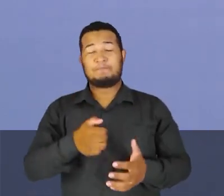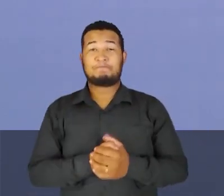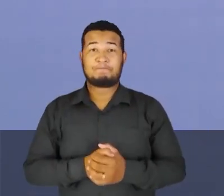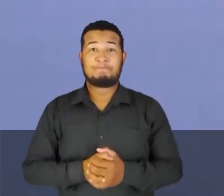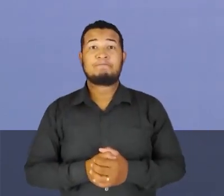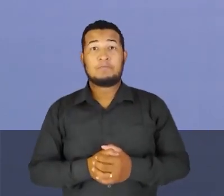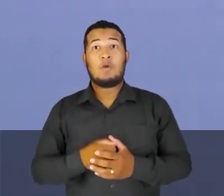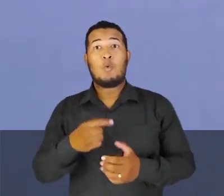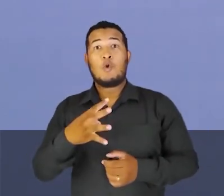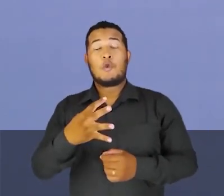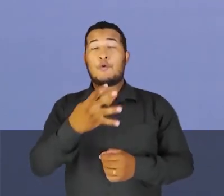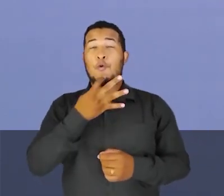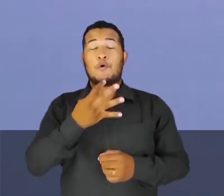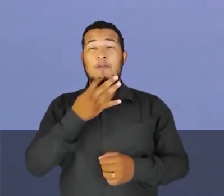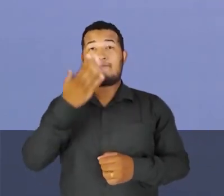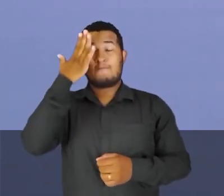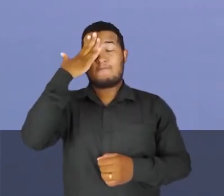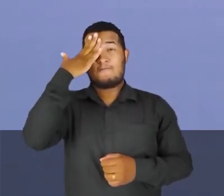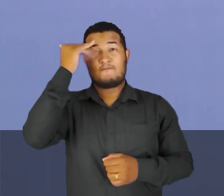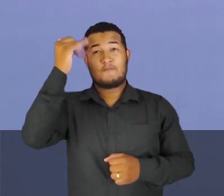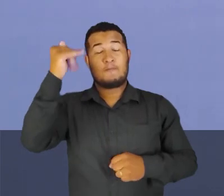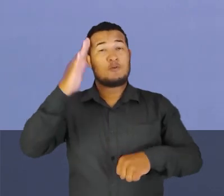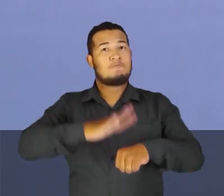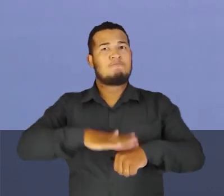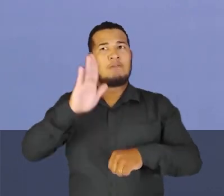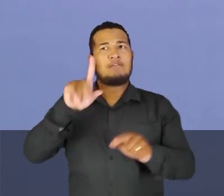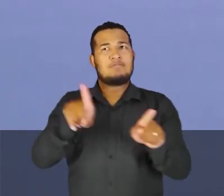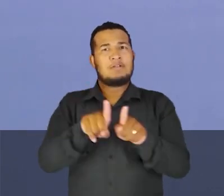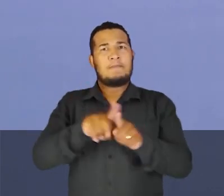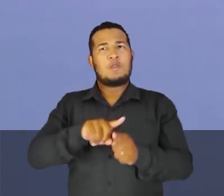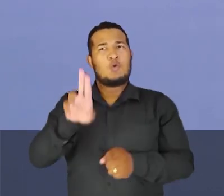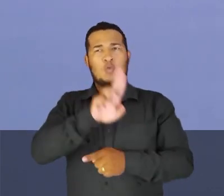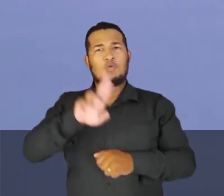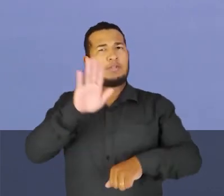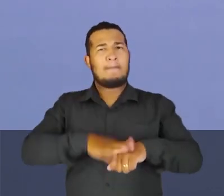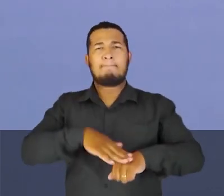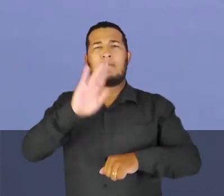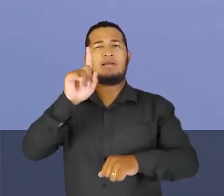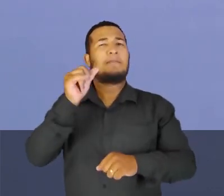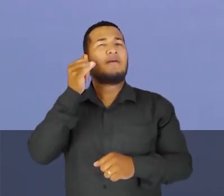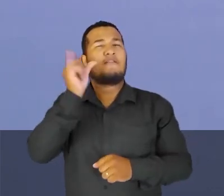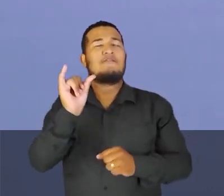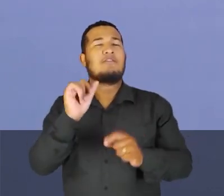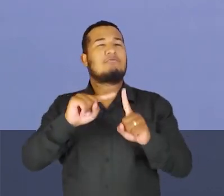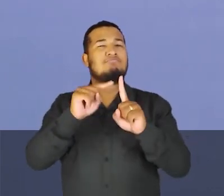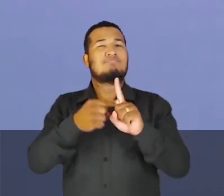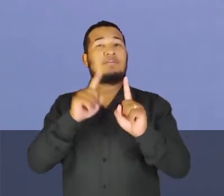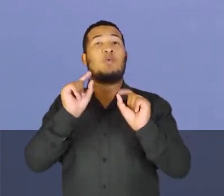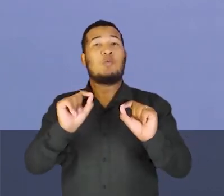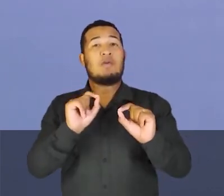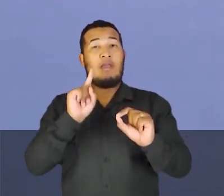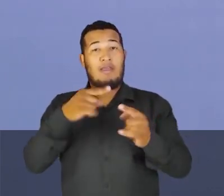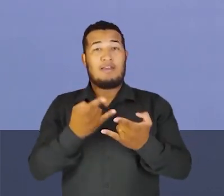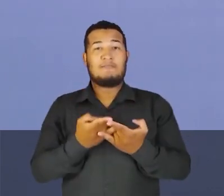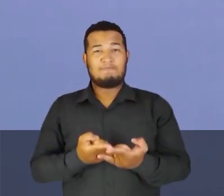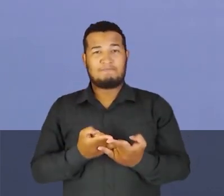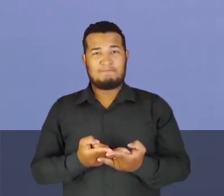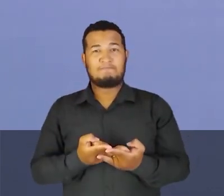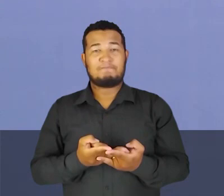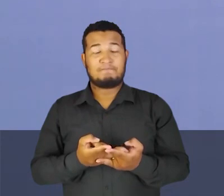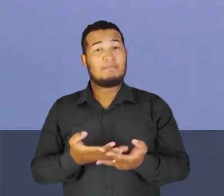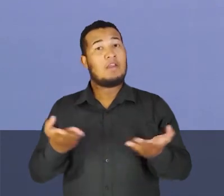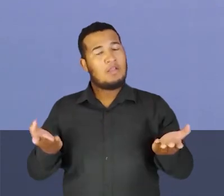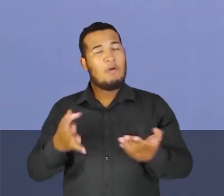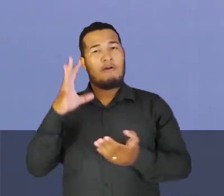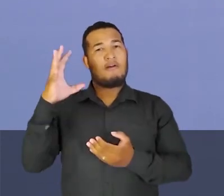método de barreira mais conhecido e mais utilizado pela humanidade para se evitar uma gravidez é a camisinha. E nós vamos aprender